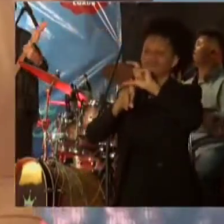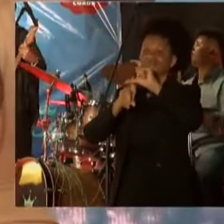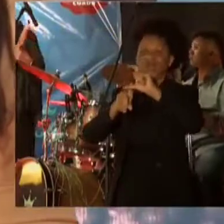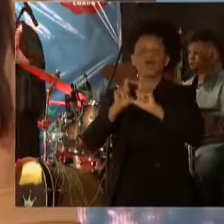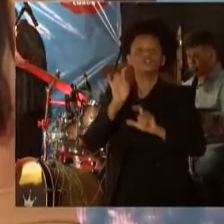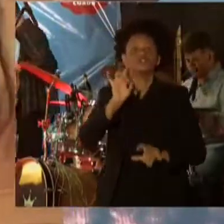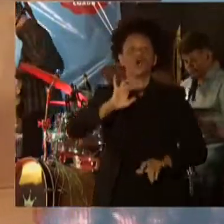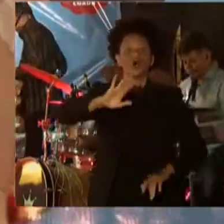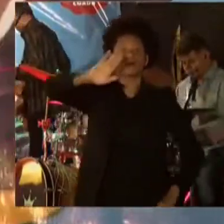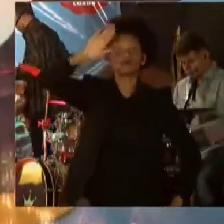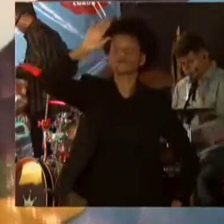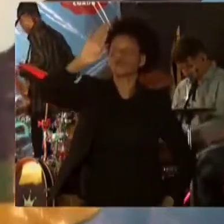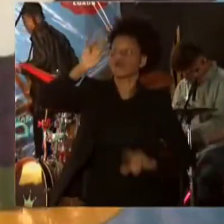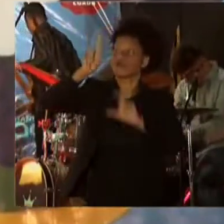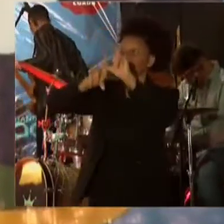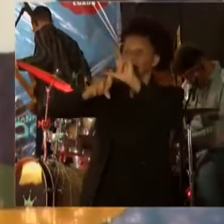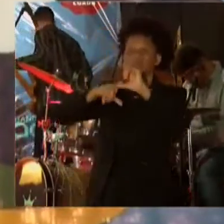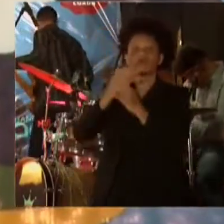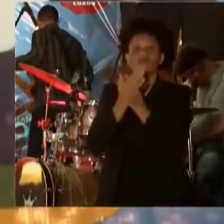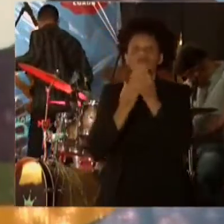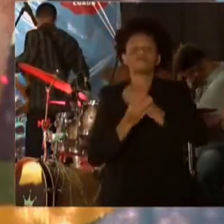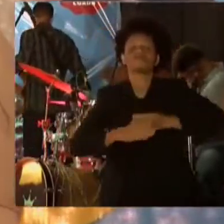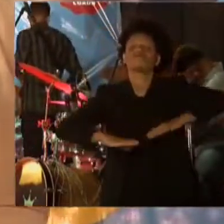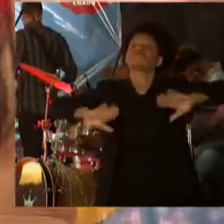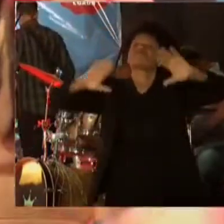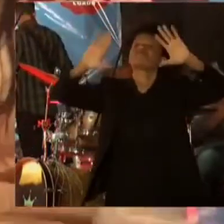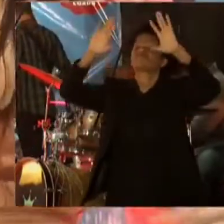quem é dependente de Deus, levanta a mão aí,